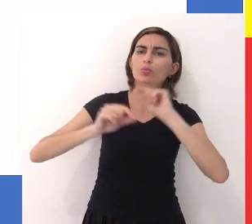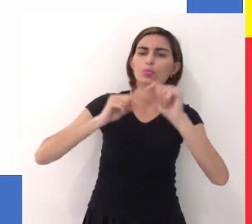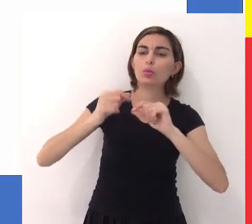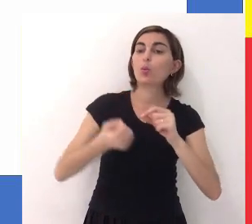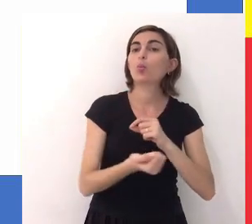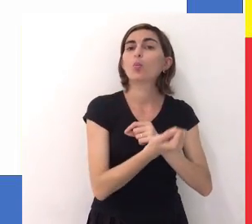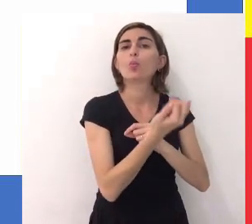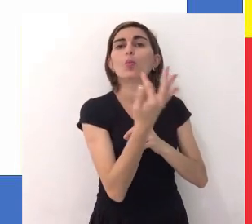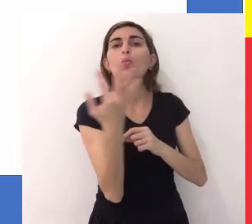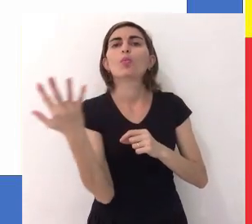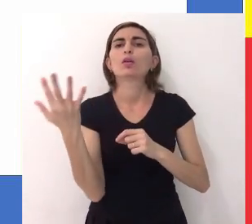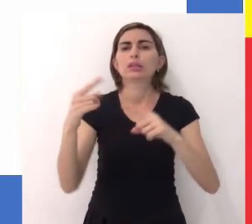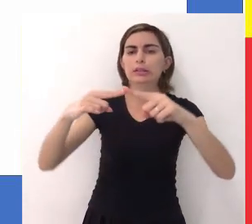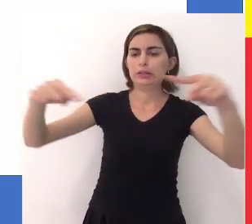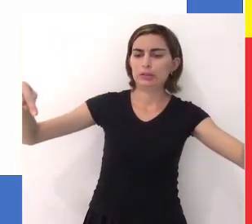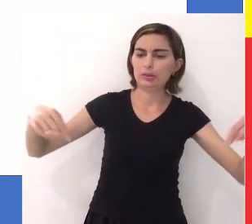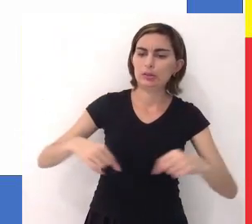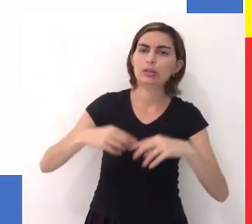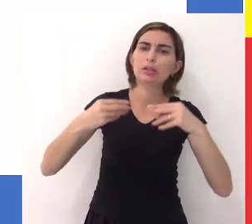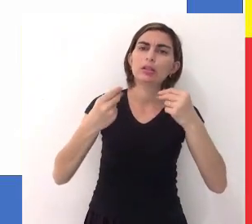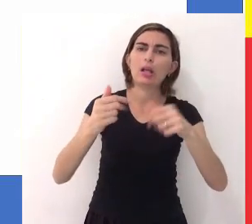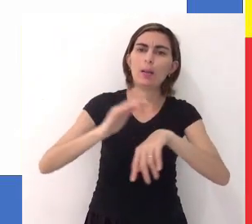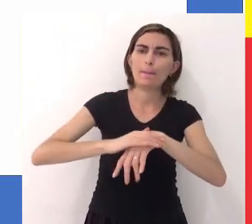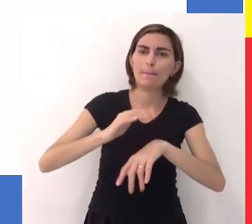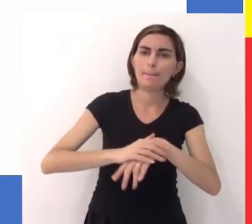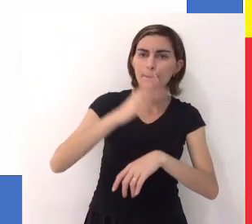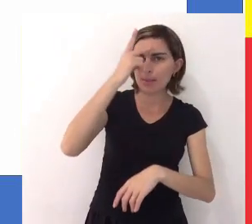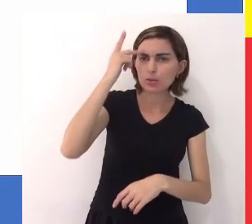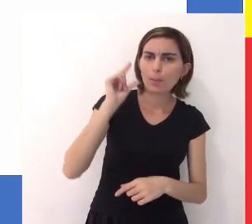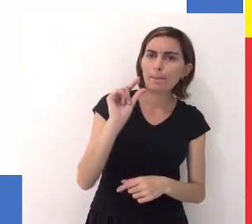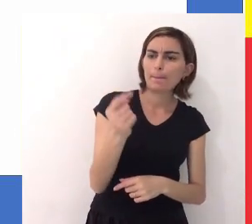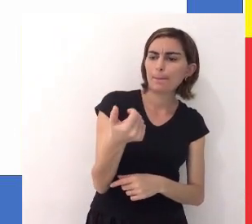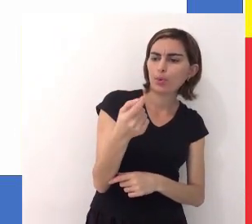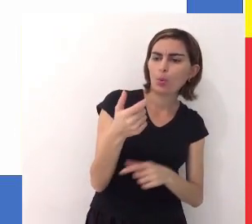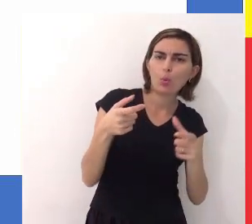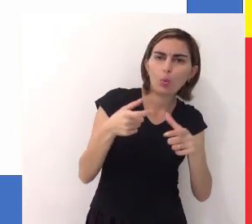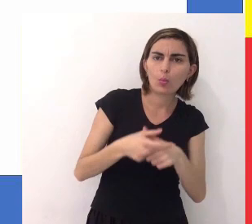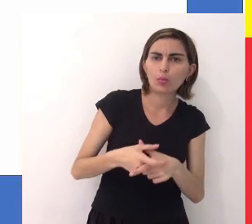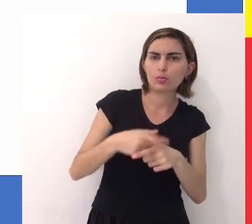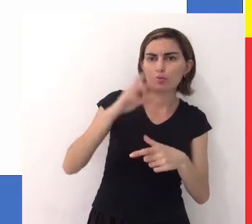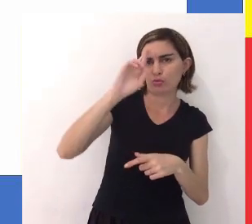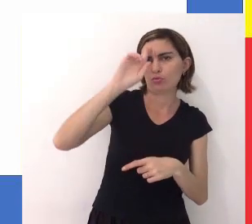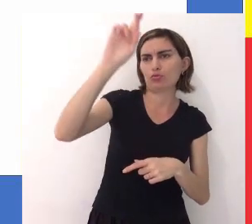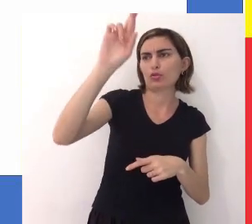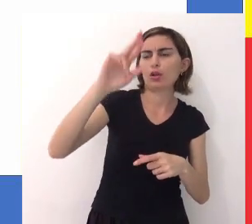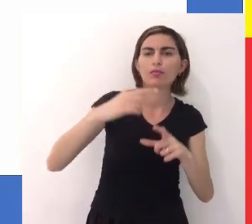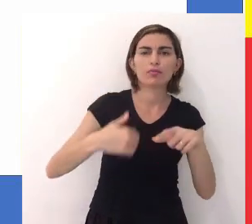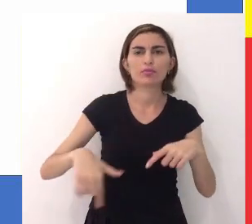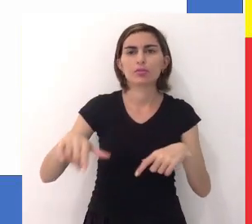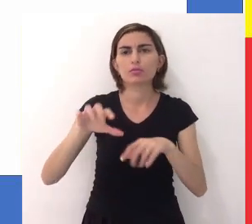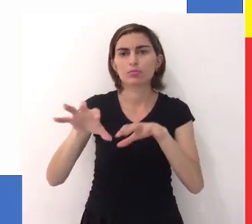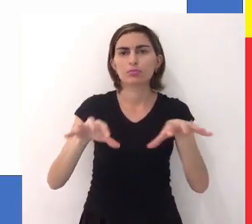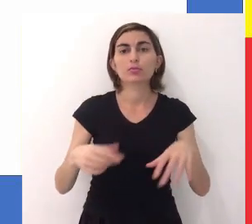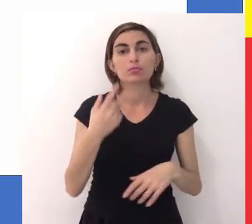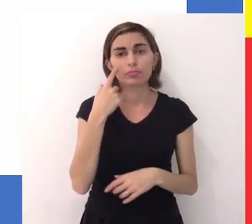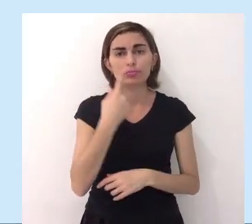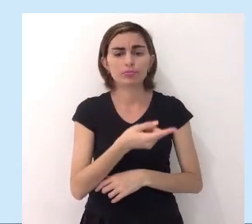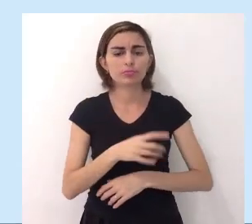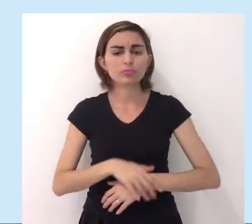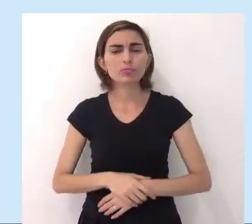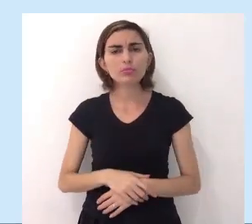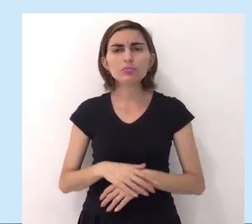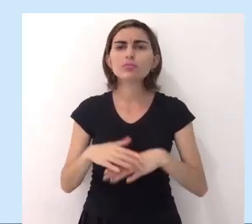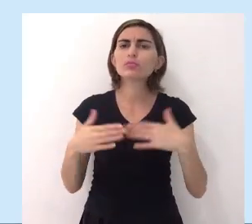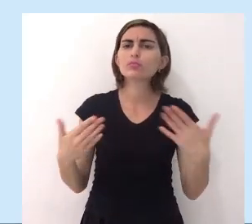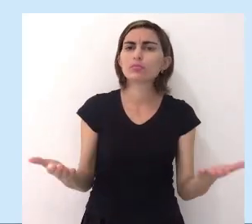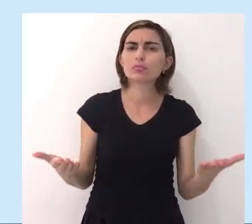é a grande quantidade de terra na mão de poucos proprietários. Tá? Bem básico a ideia das Seis Marias. Acompanha comigo aqui agora.